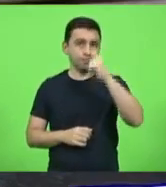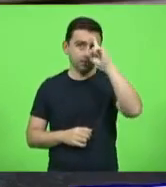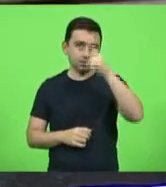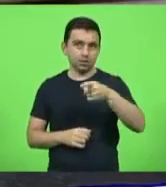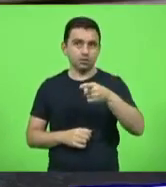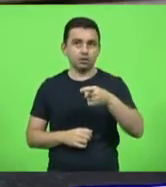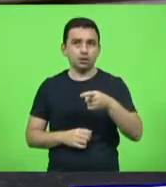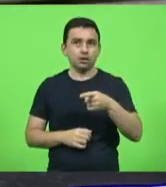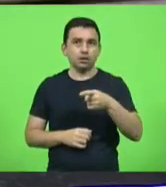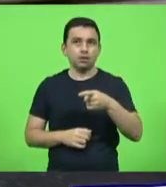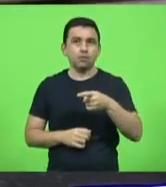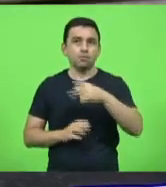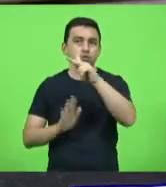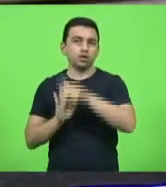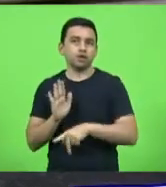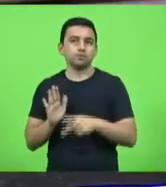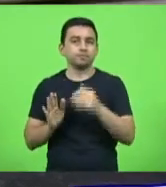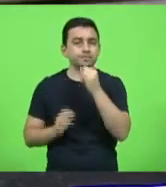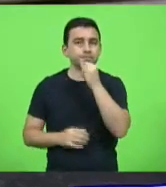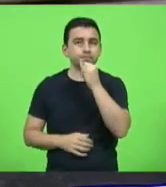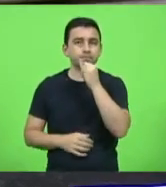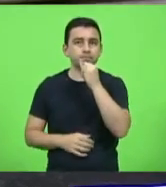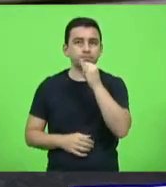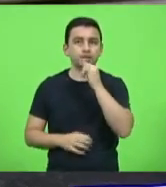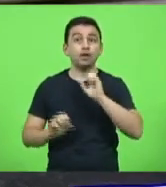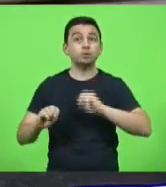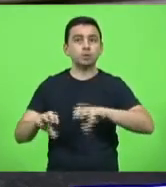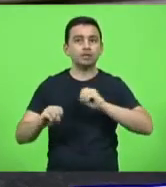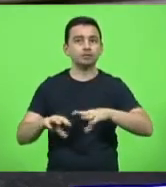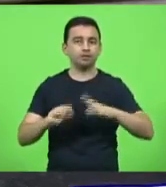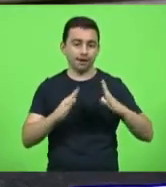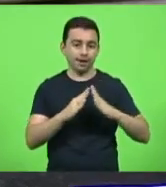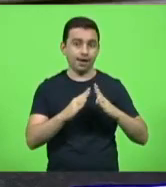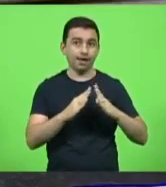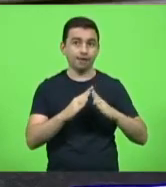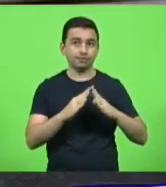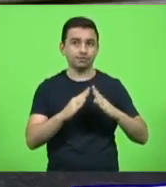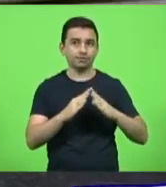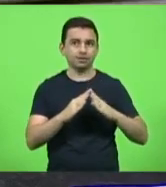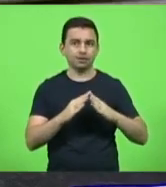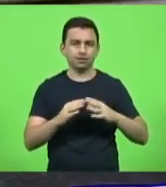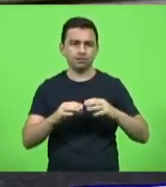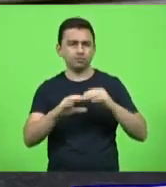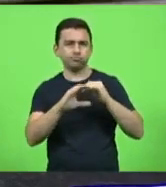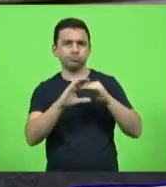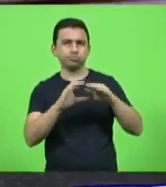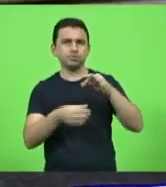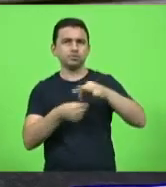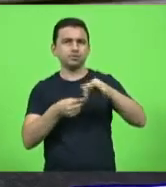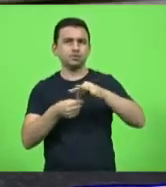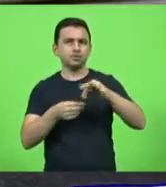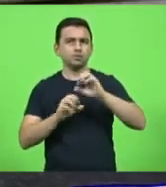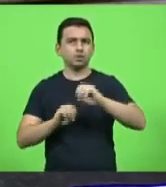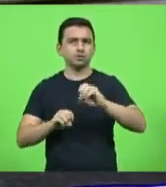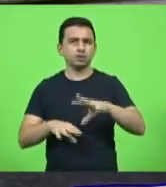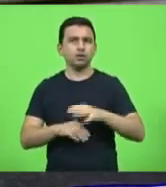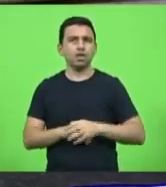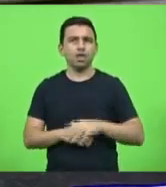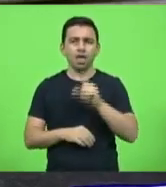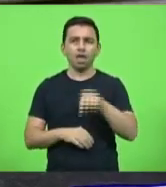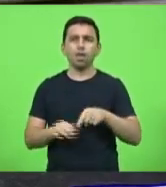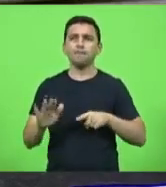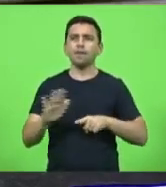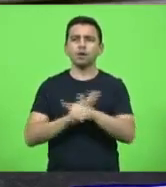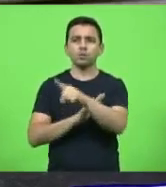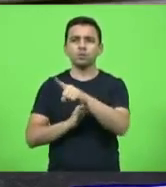um projeto de educação domiciliar para uma entidade de educação, é a mesma coisa de perguntar para o